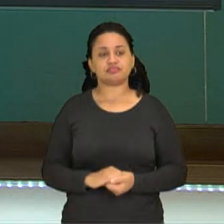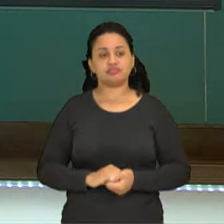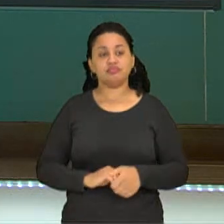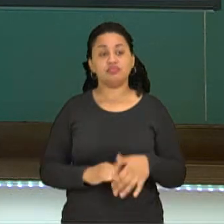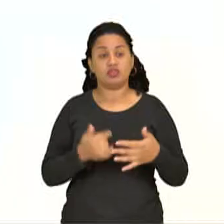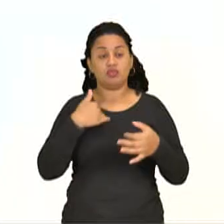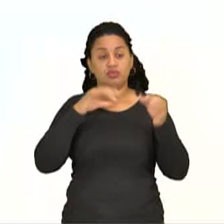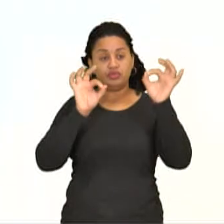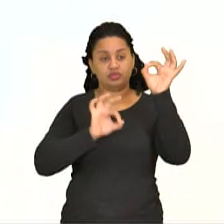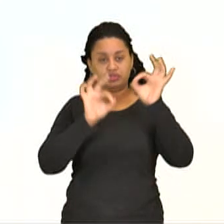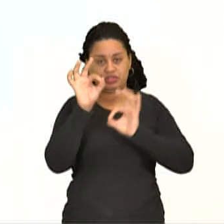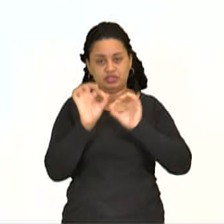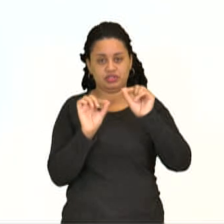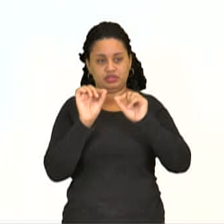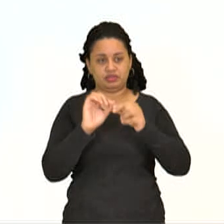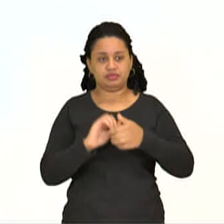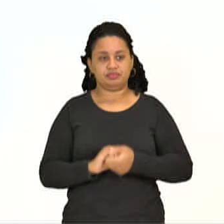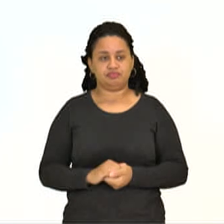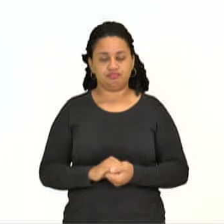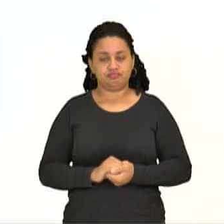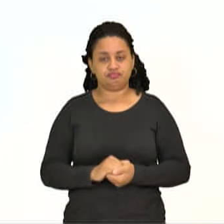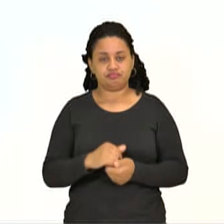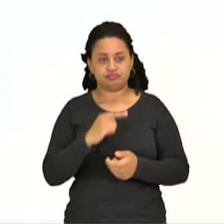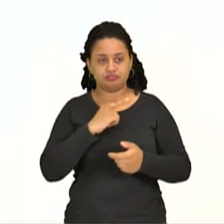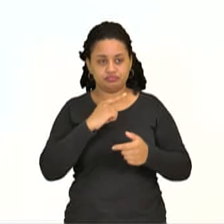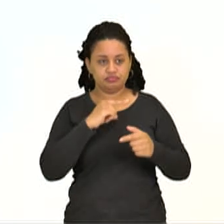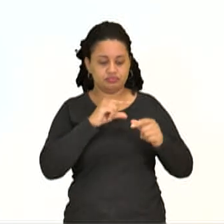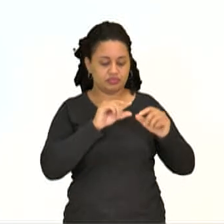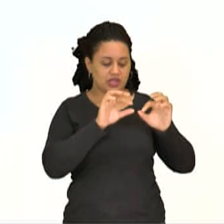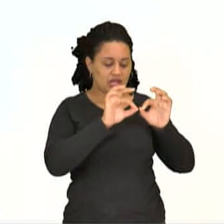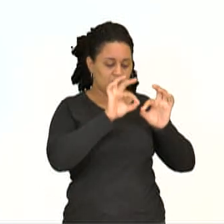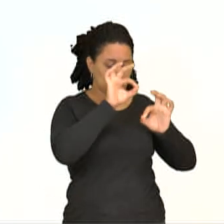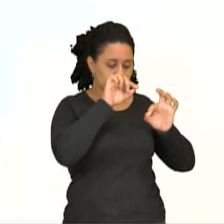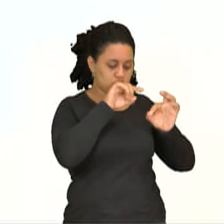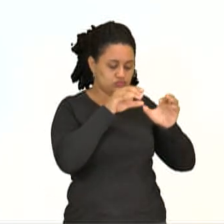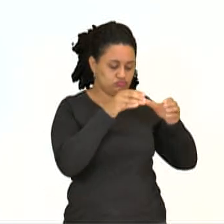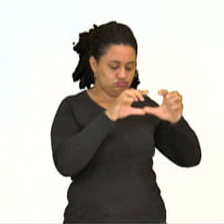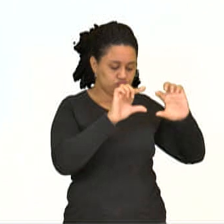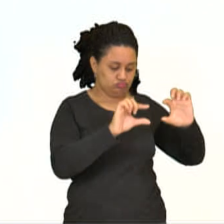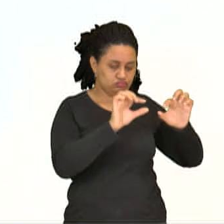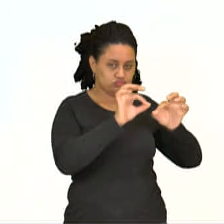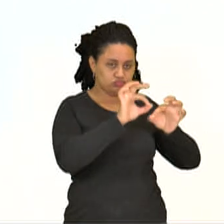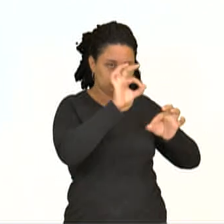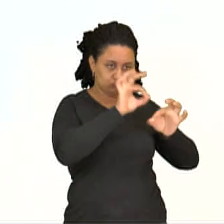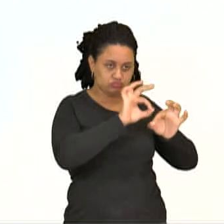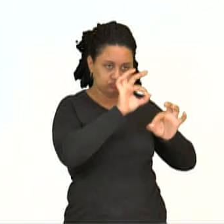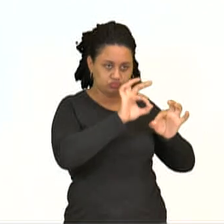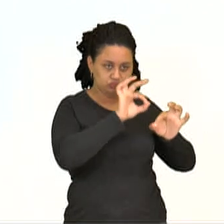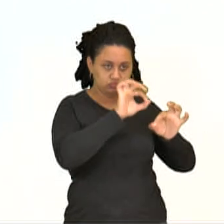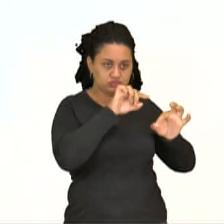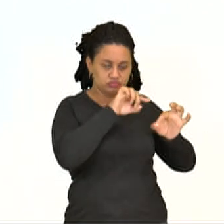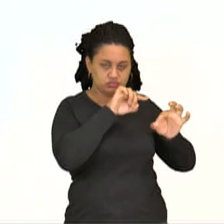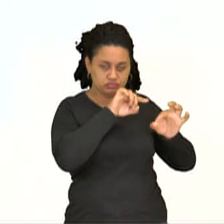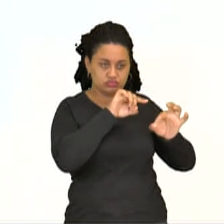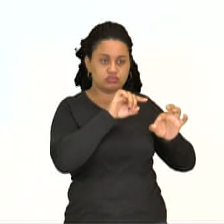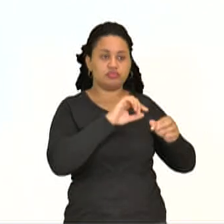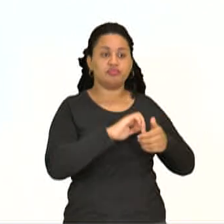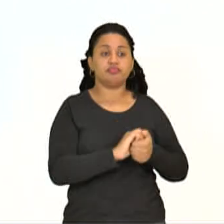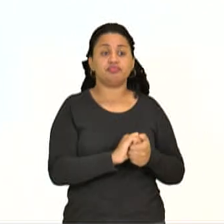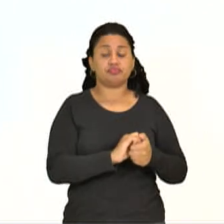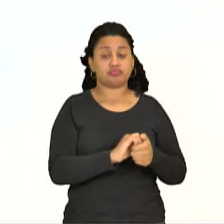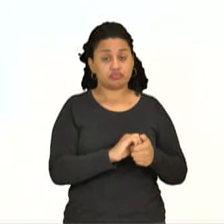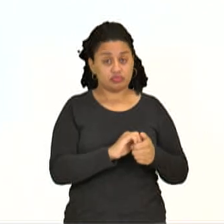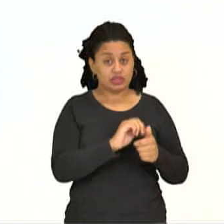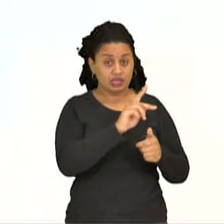vamos organizar os dados. Nós temos aqui que a altura da lata menor aqui, né, do objeto menor,